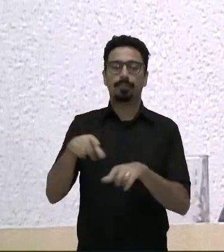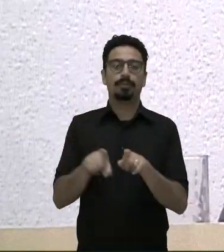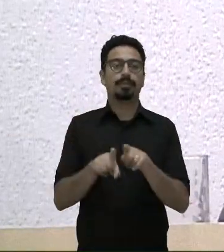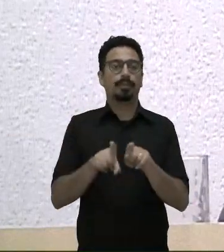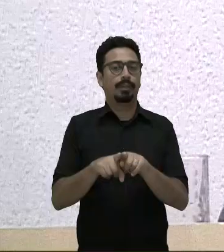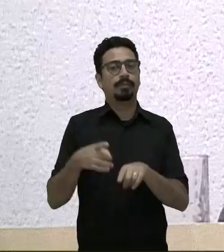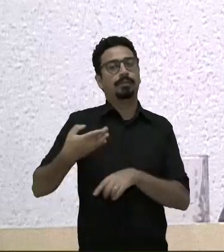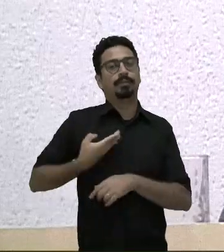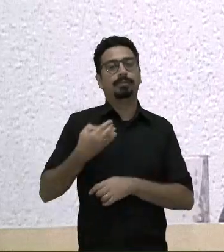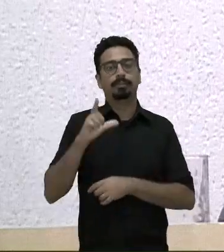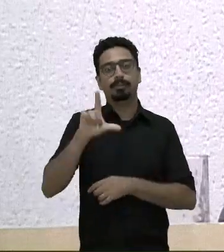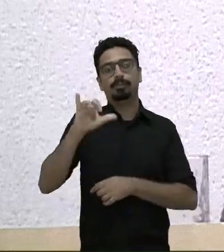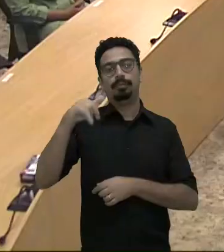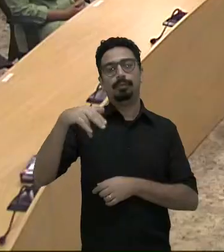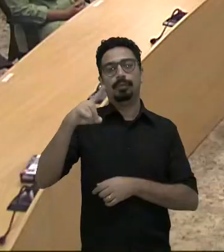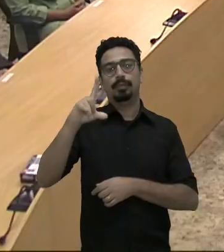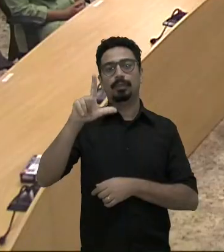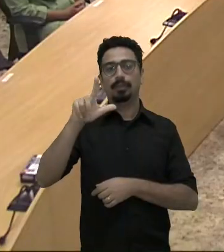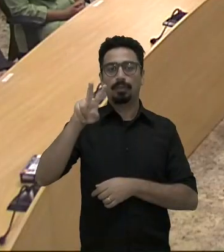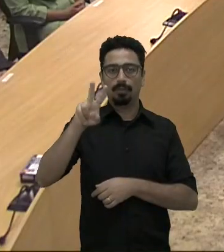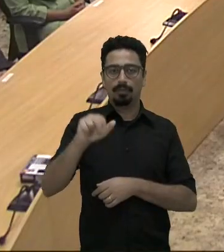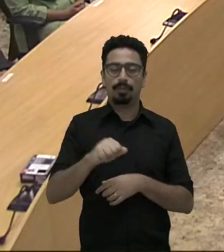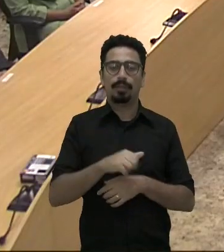Lindalva, por favor.